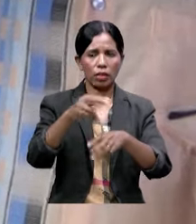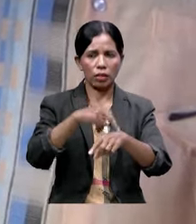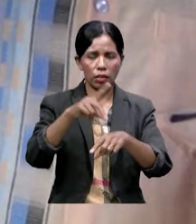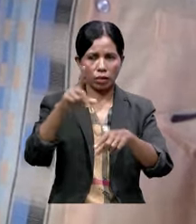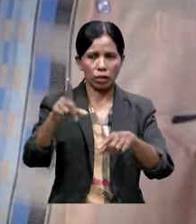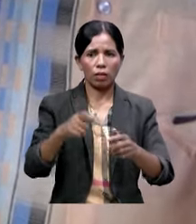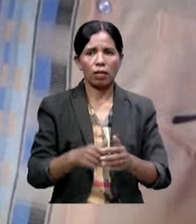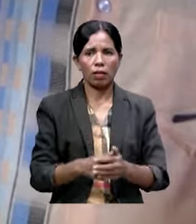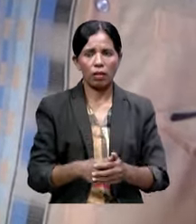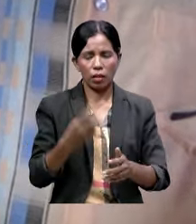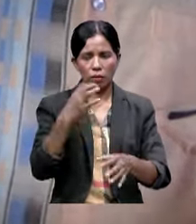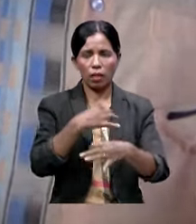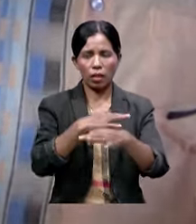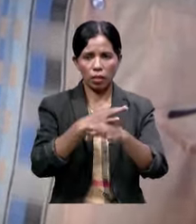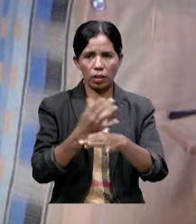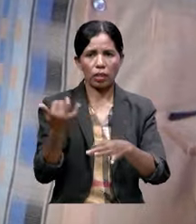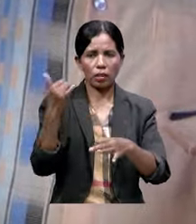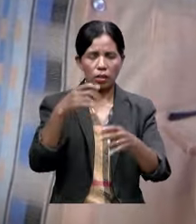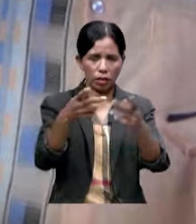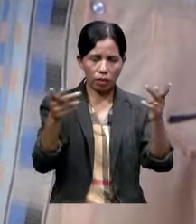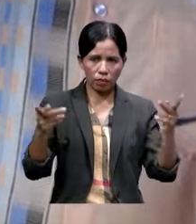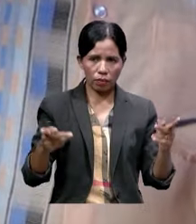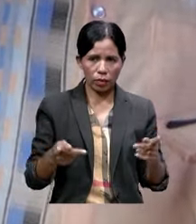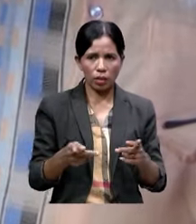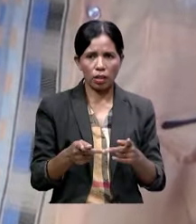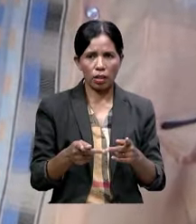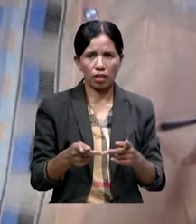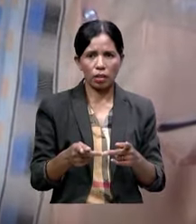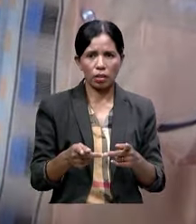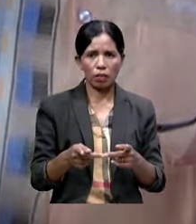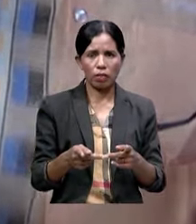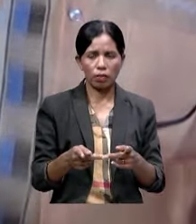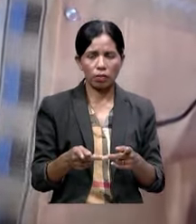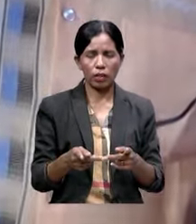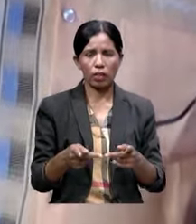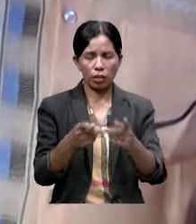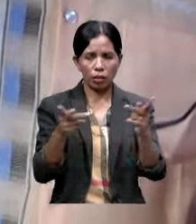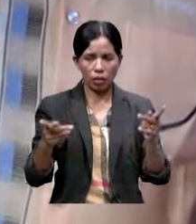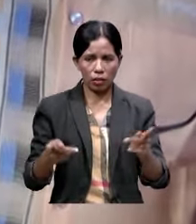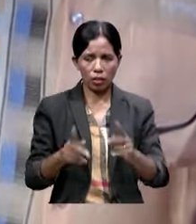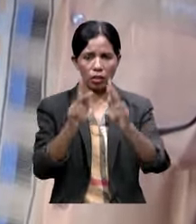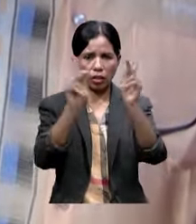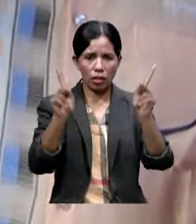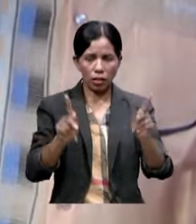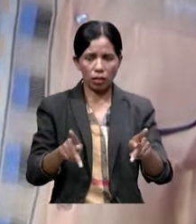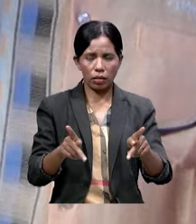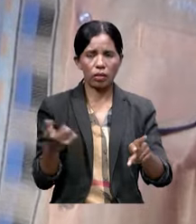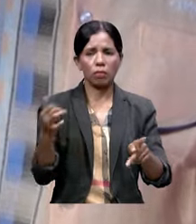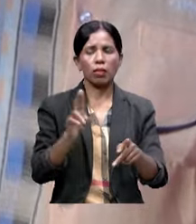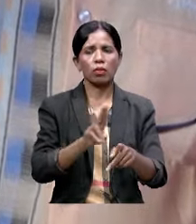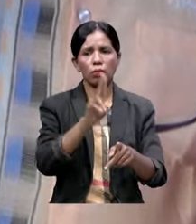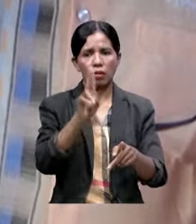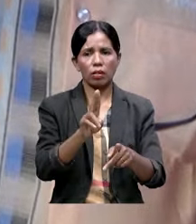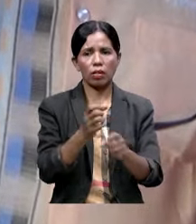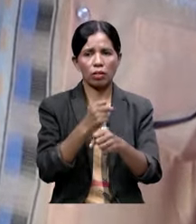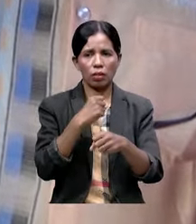Comercial atuaria certas condições fatem, não mostra a vestuário não é bem, mas será que usa para